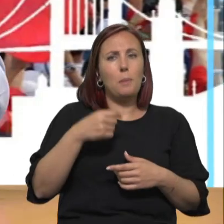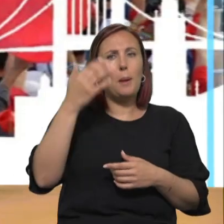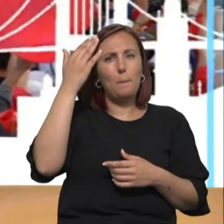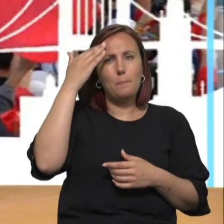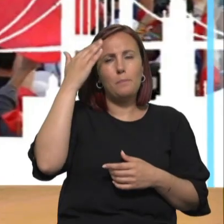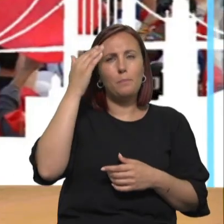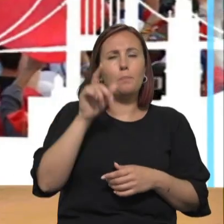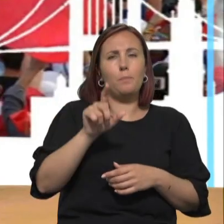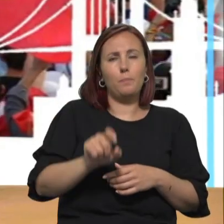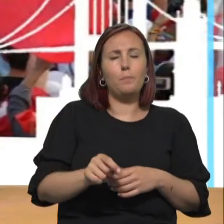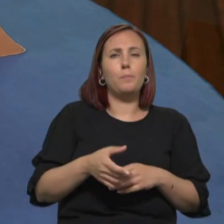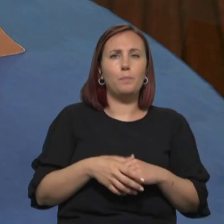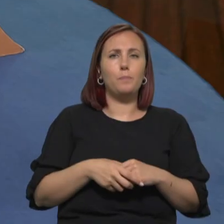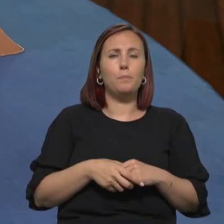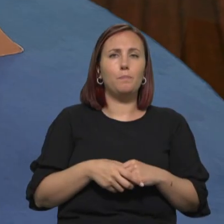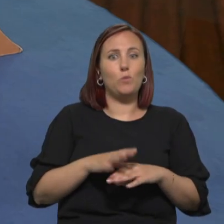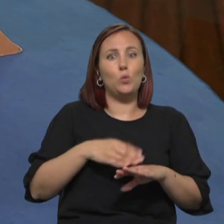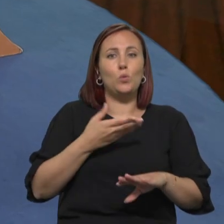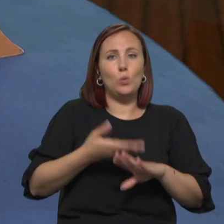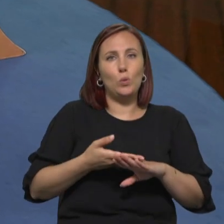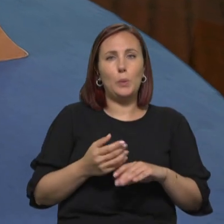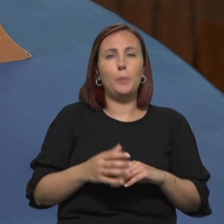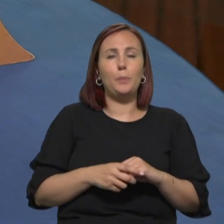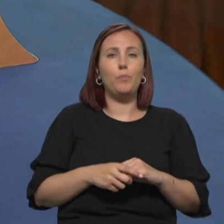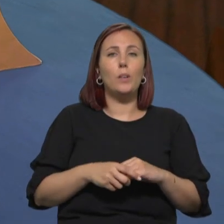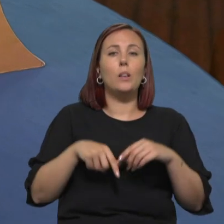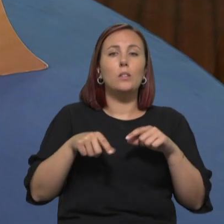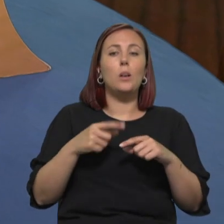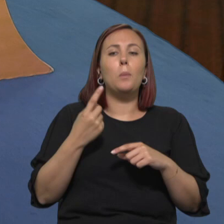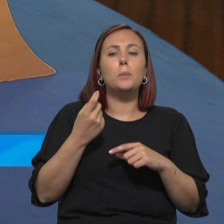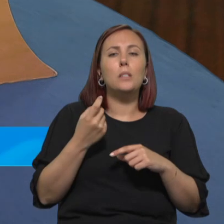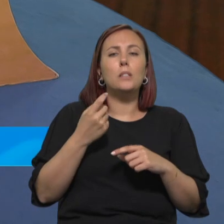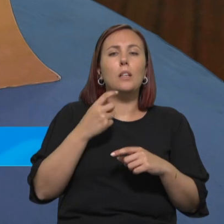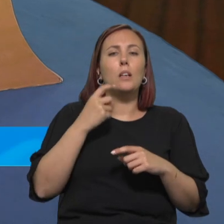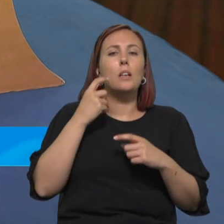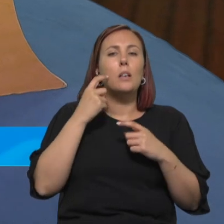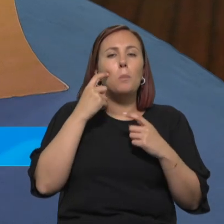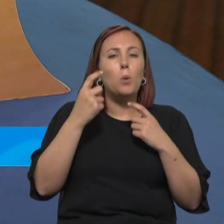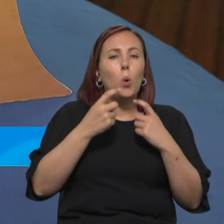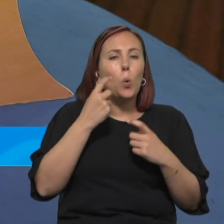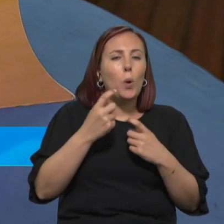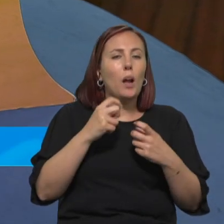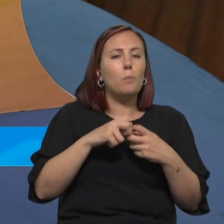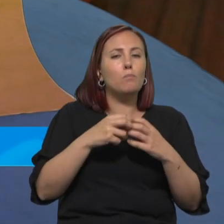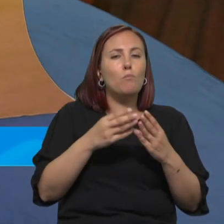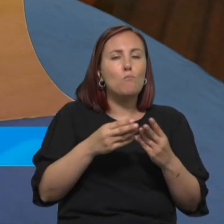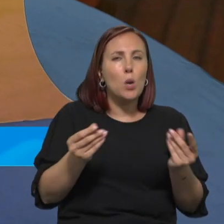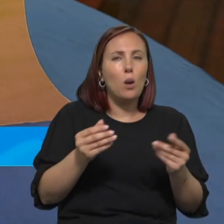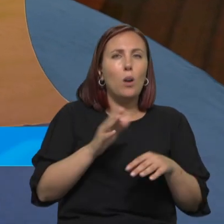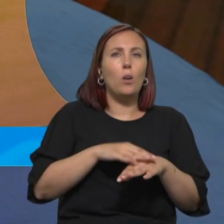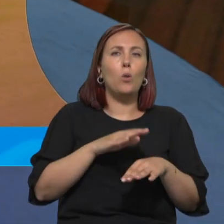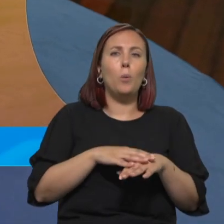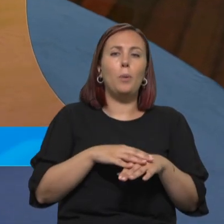mental ainda mais. E, portanto, era preciso encontrar respostas para cada situação. Normalmente uniformiza-se